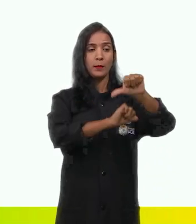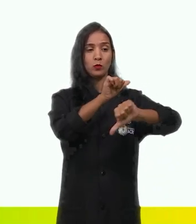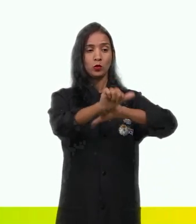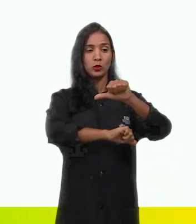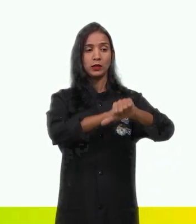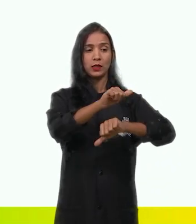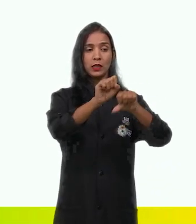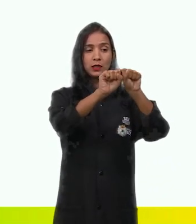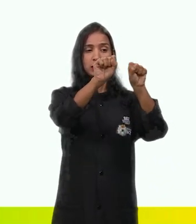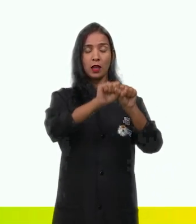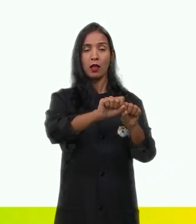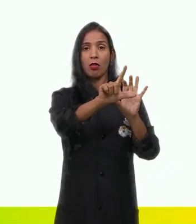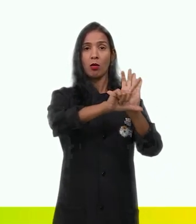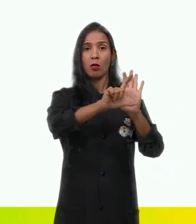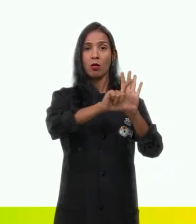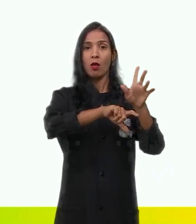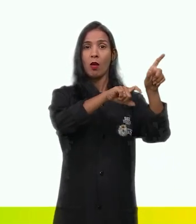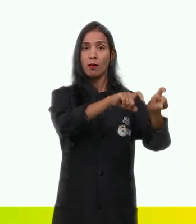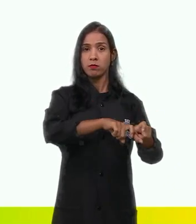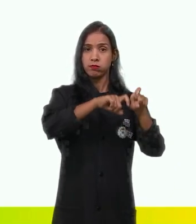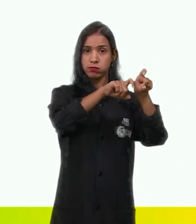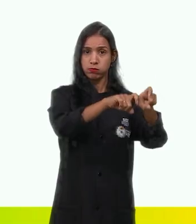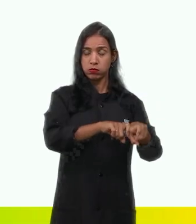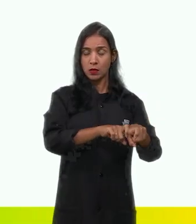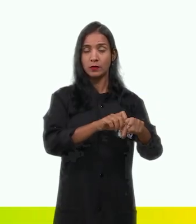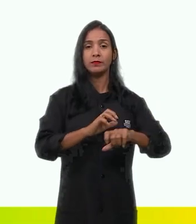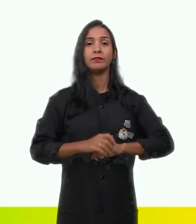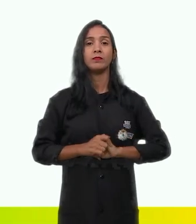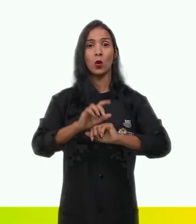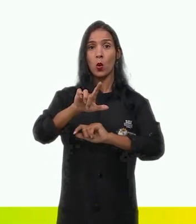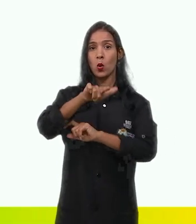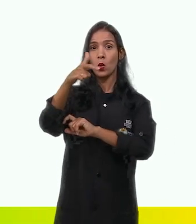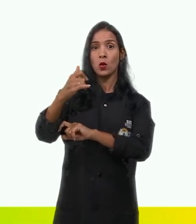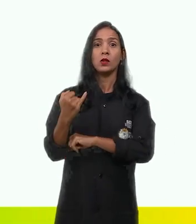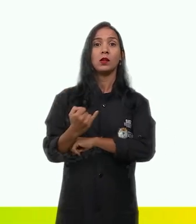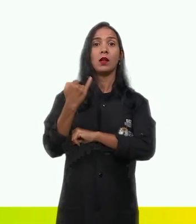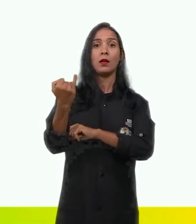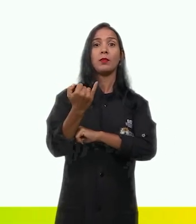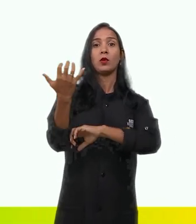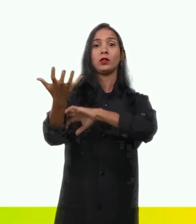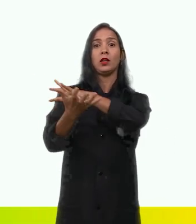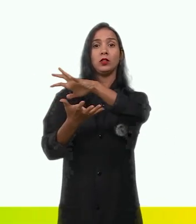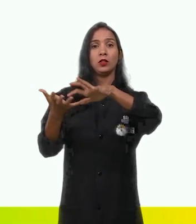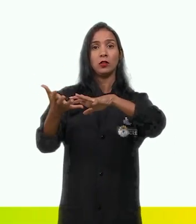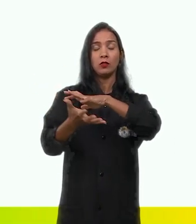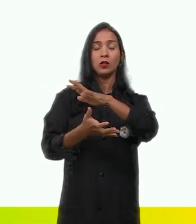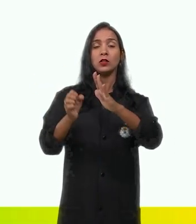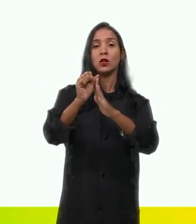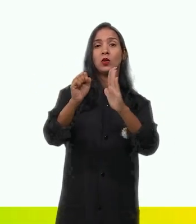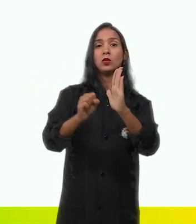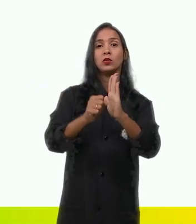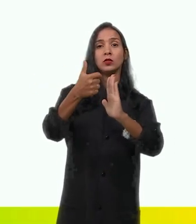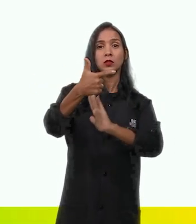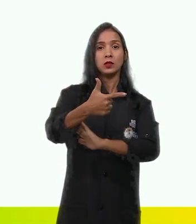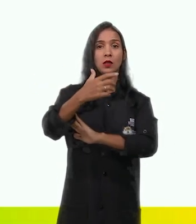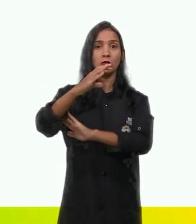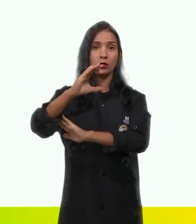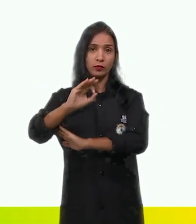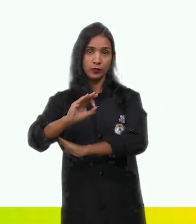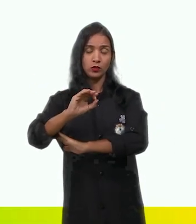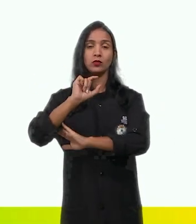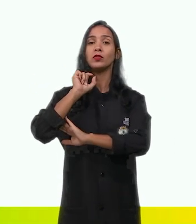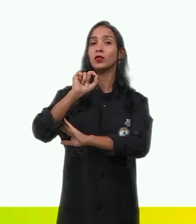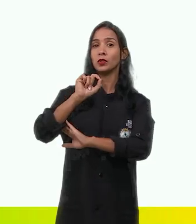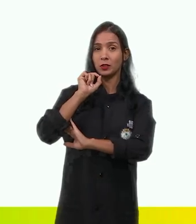momento. Outra importante revolução, aí já no século XX, a